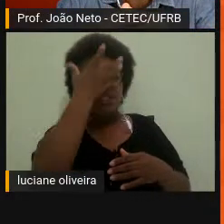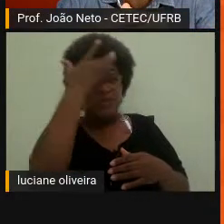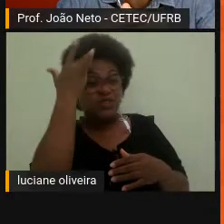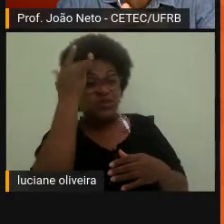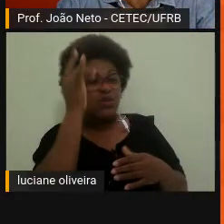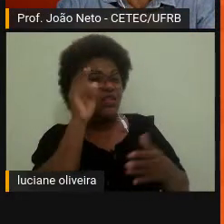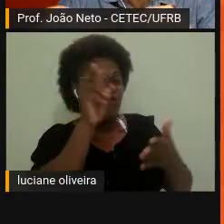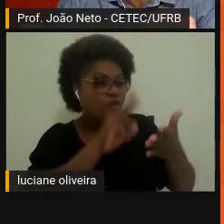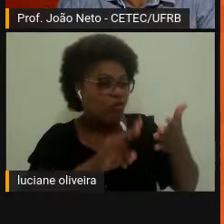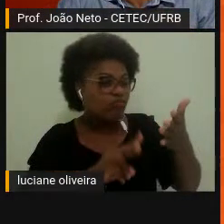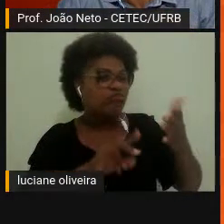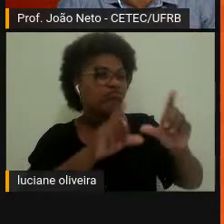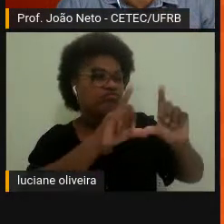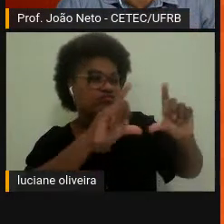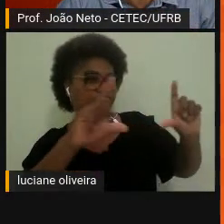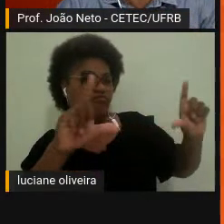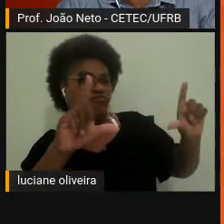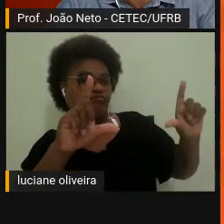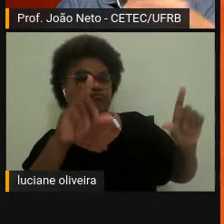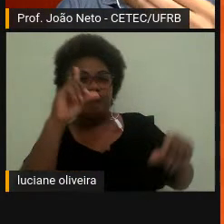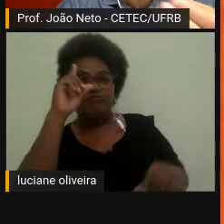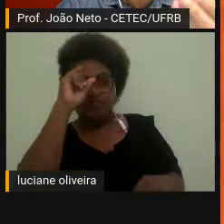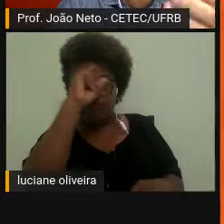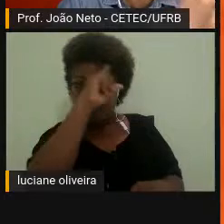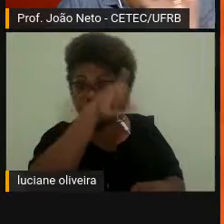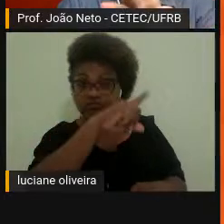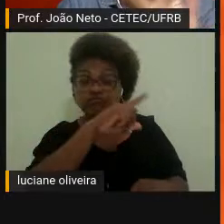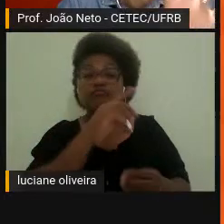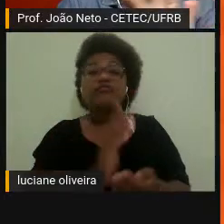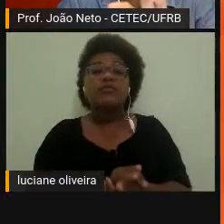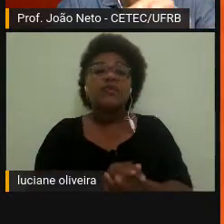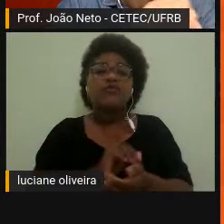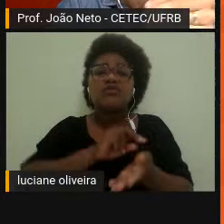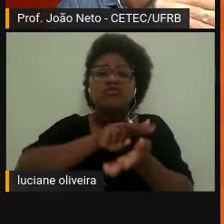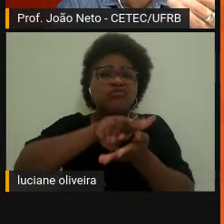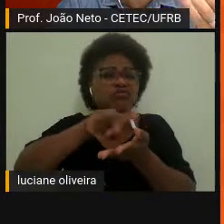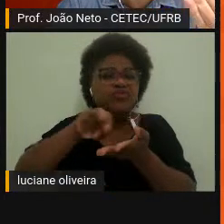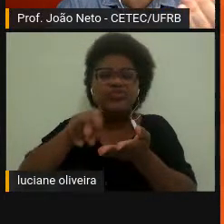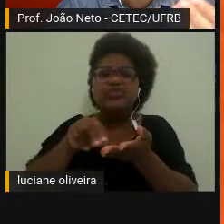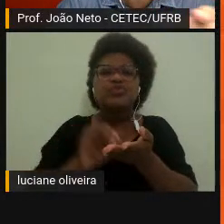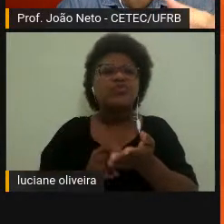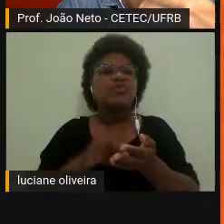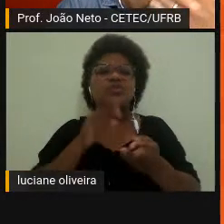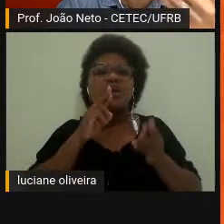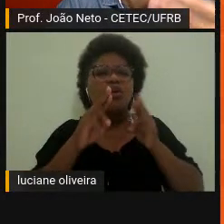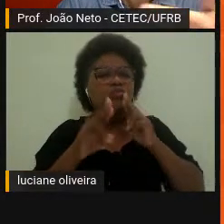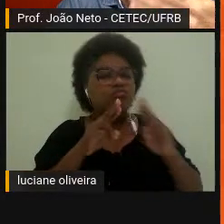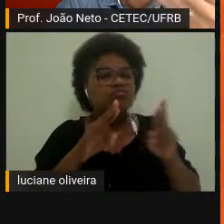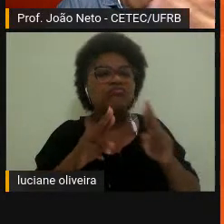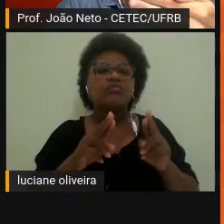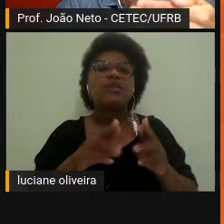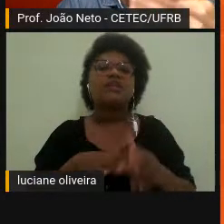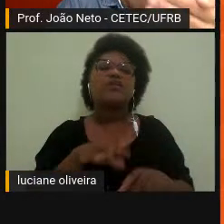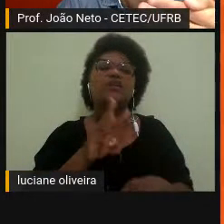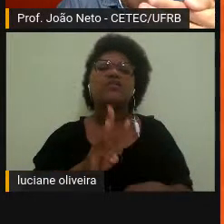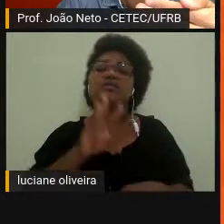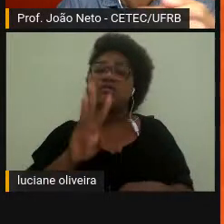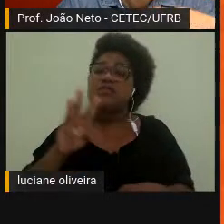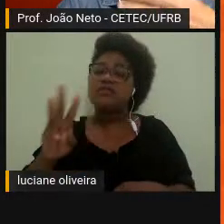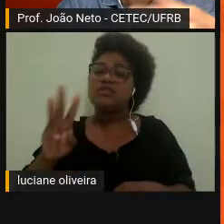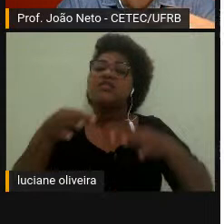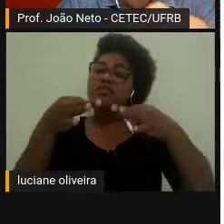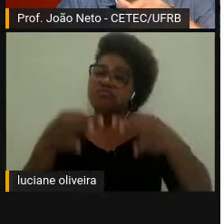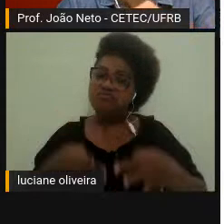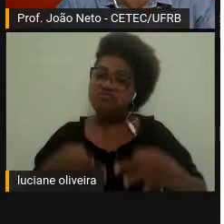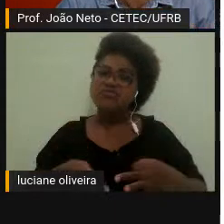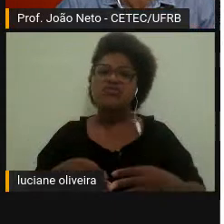de tela E aí Michel uma série de outras recomendações para que esse site ele estejam de uma maneira muito